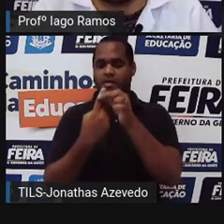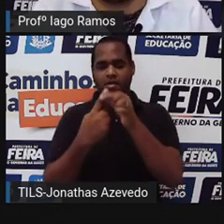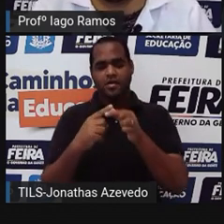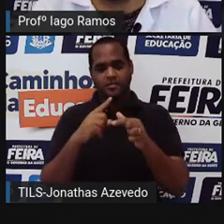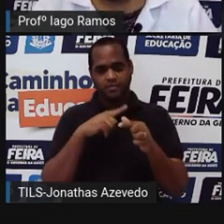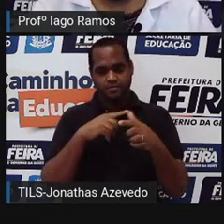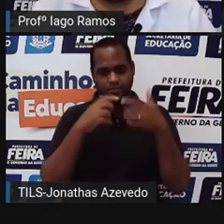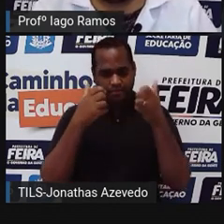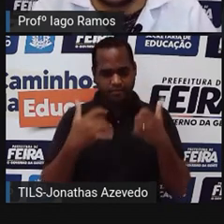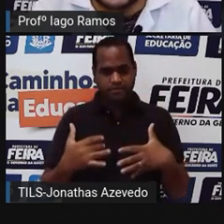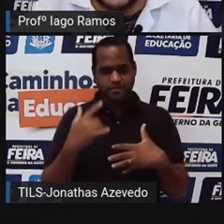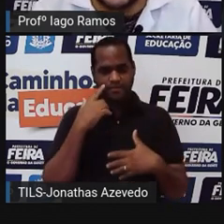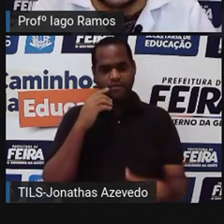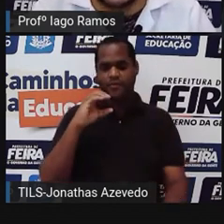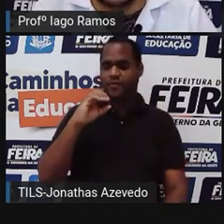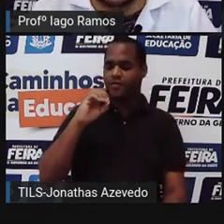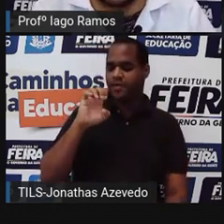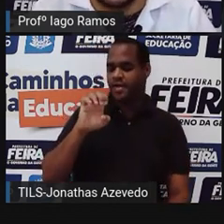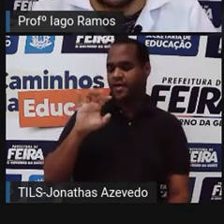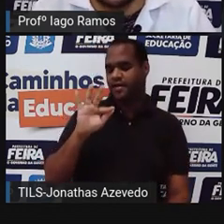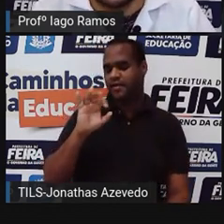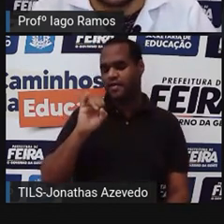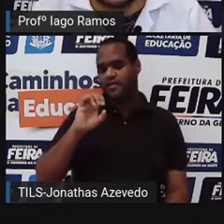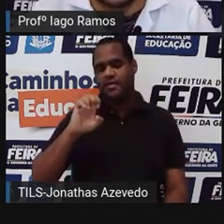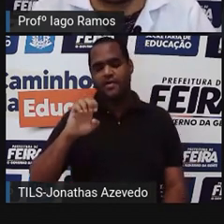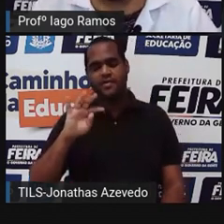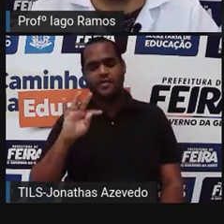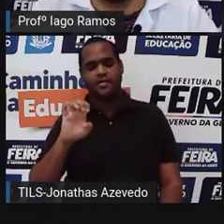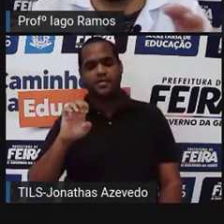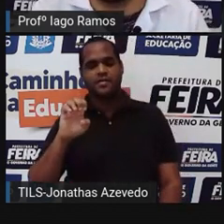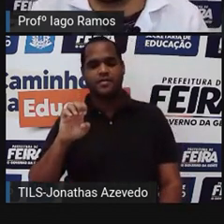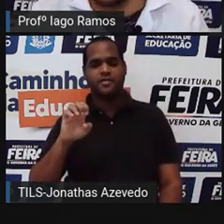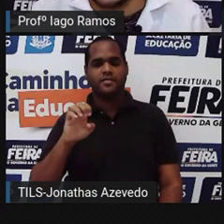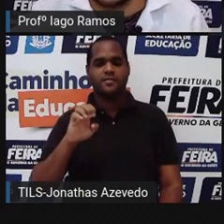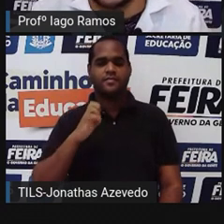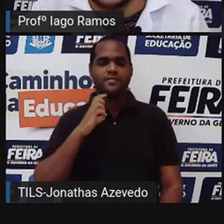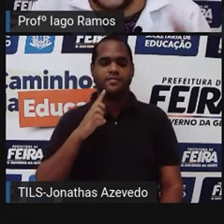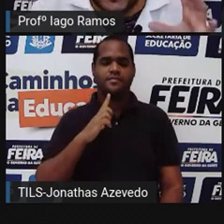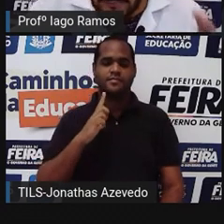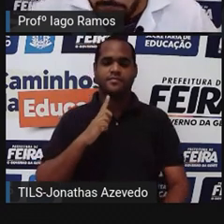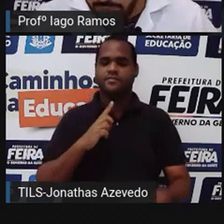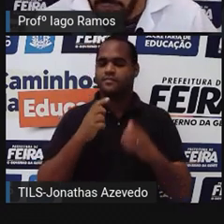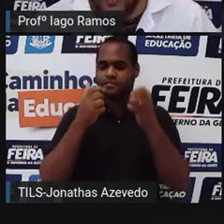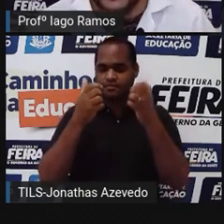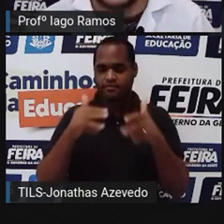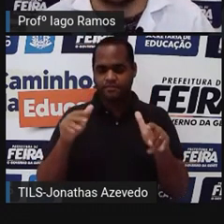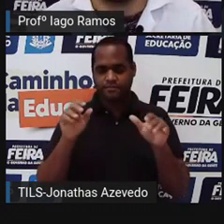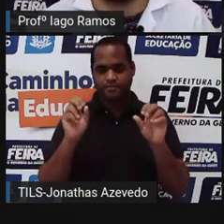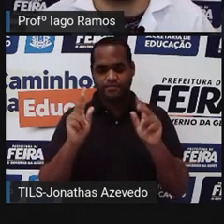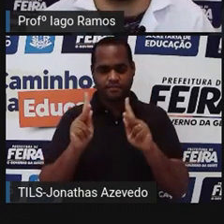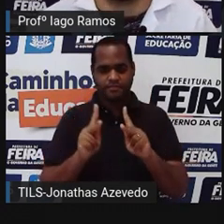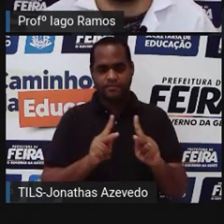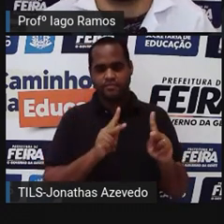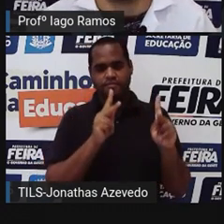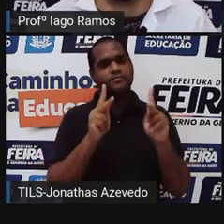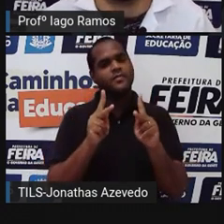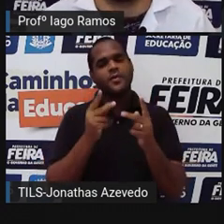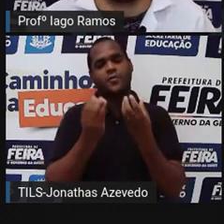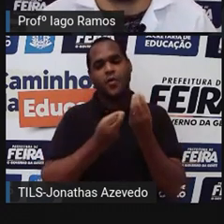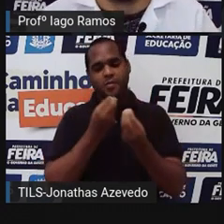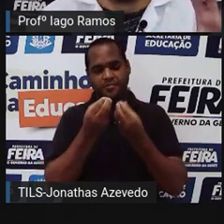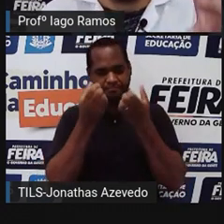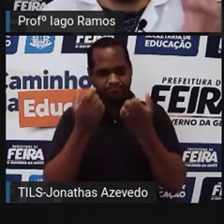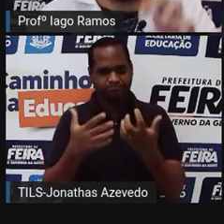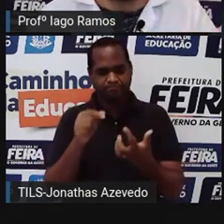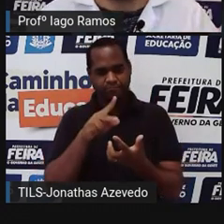são chamados de coeficientes, tá bom? Beleza? Então, como assim, professor? Olha só aqui,